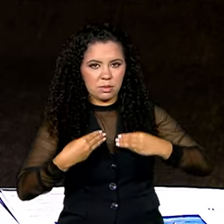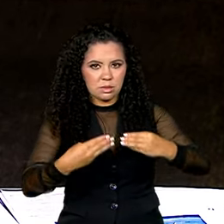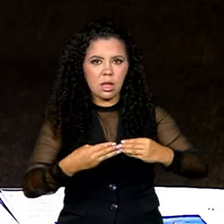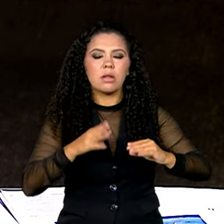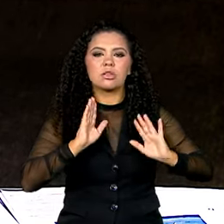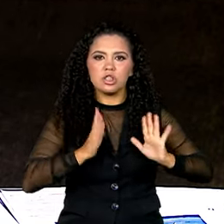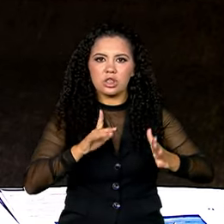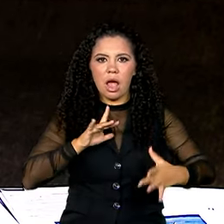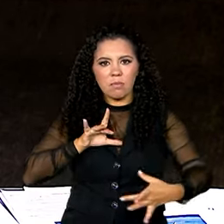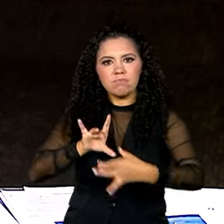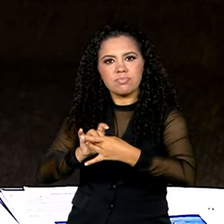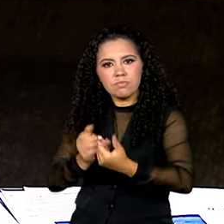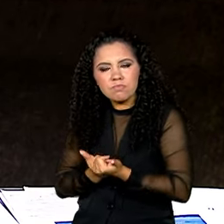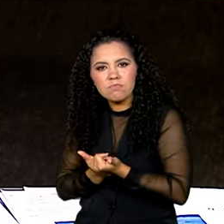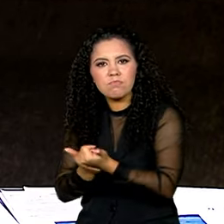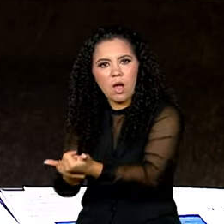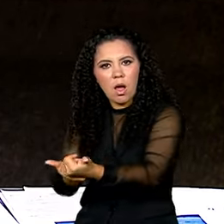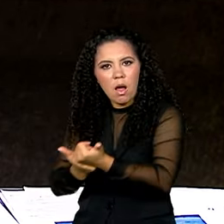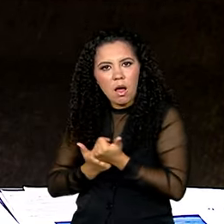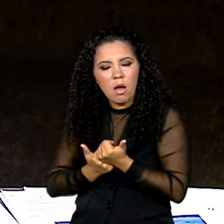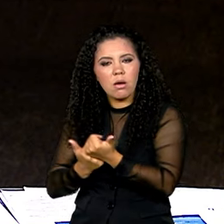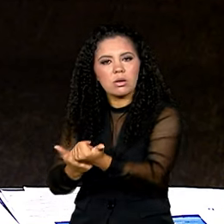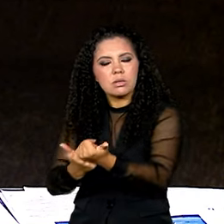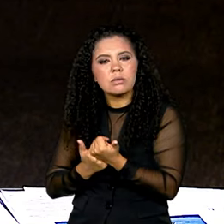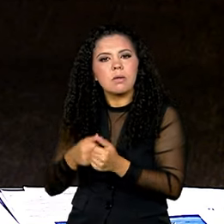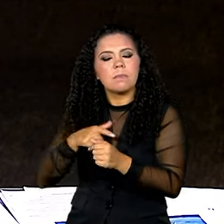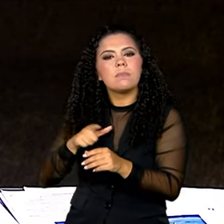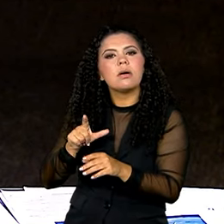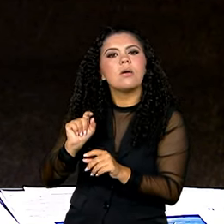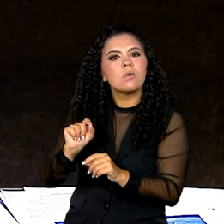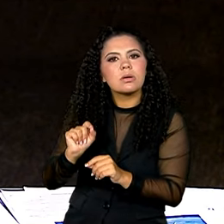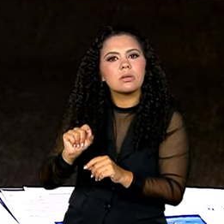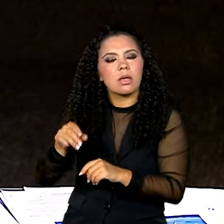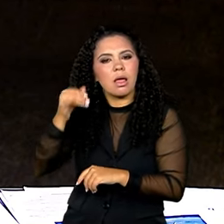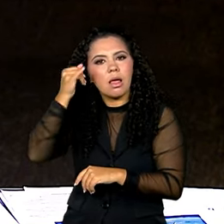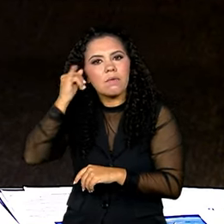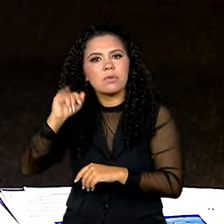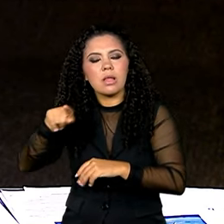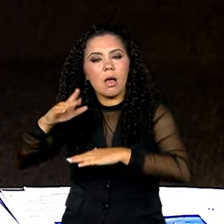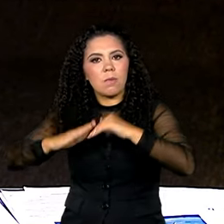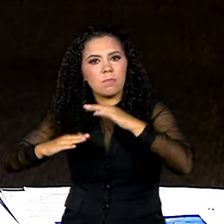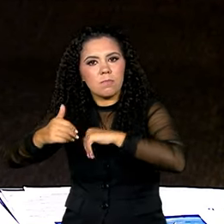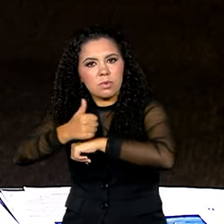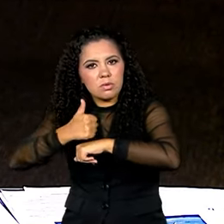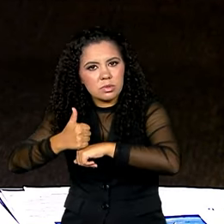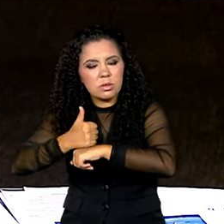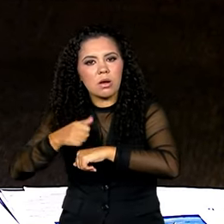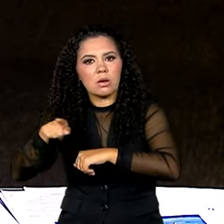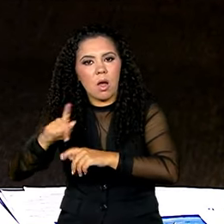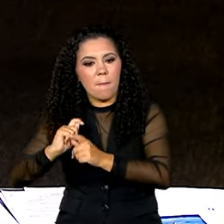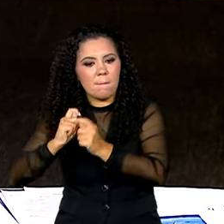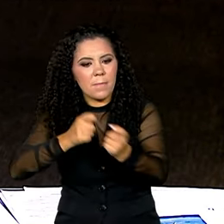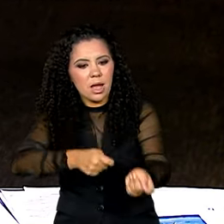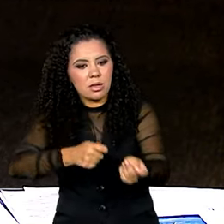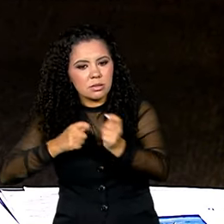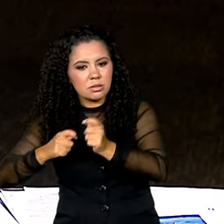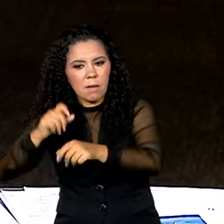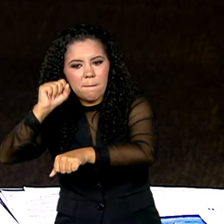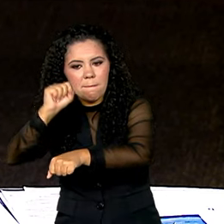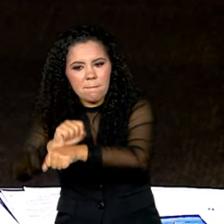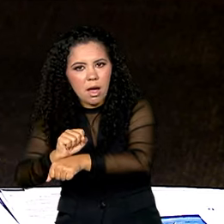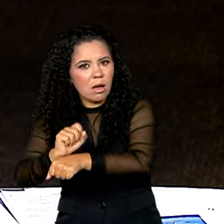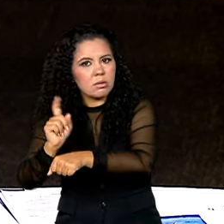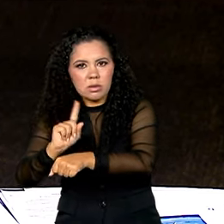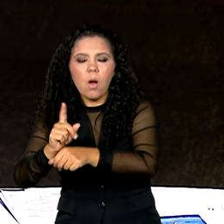no sentido de apoiar o pescador para que ele não precise, deixar de exercer a sua atividade no local, né, em